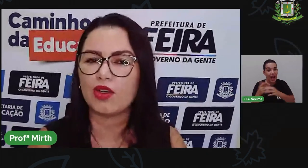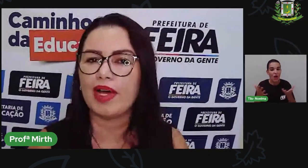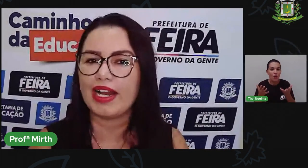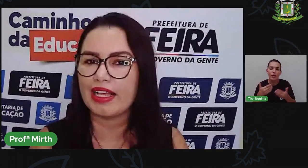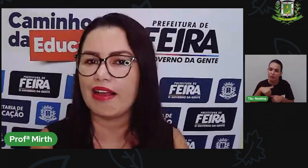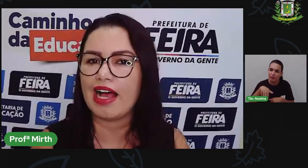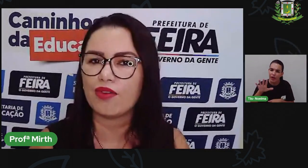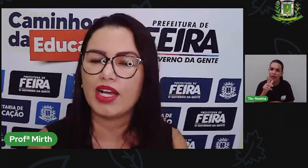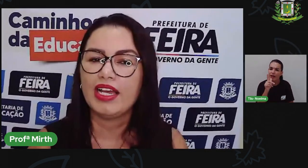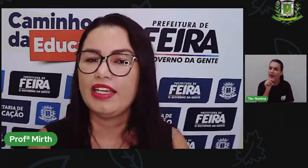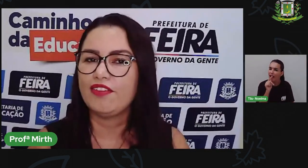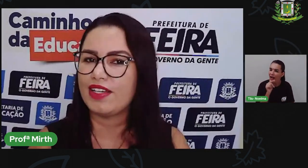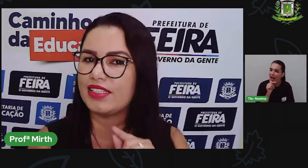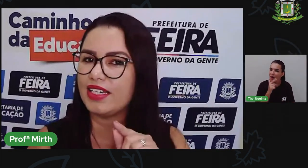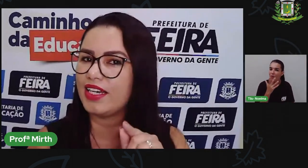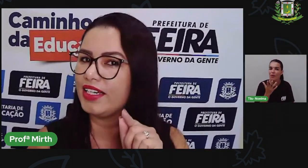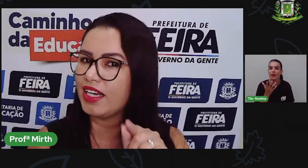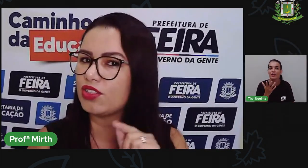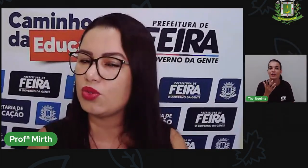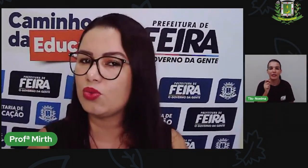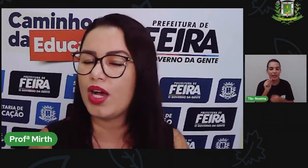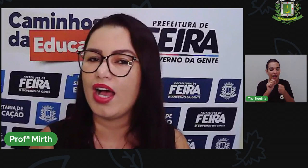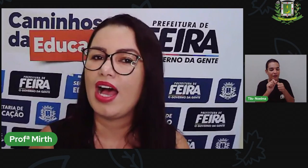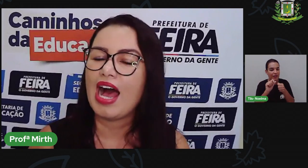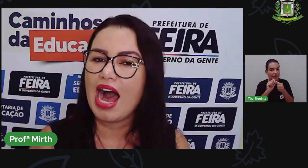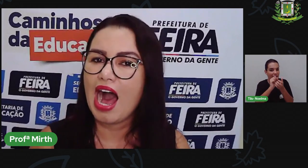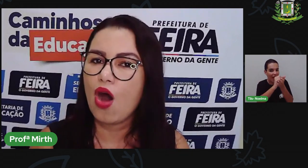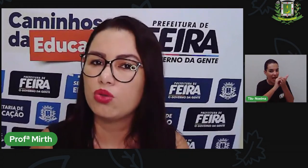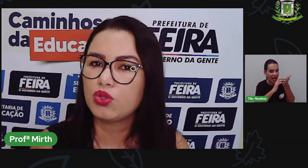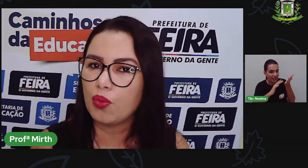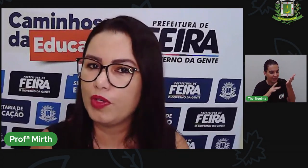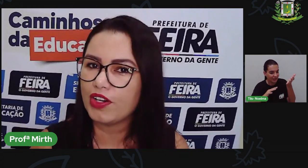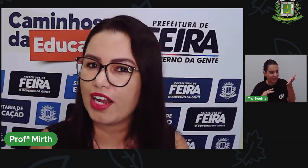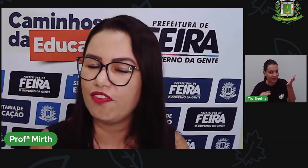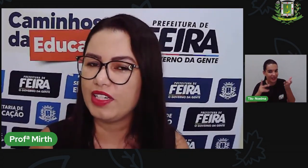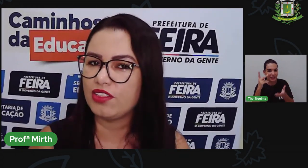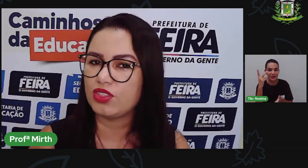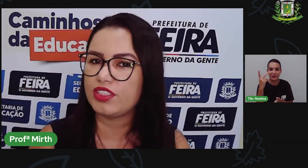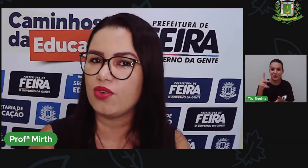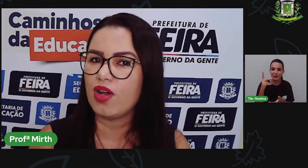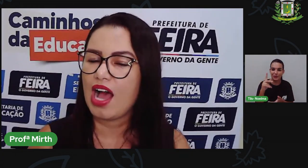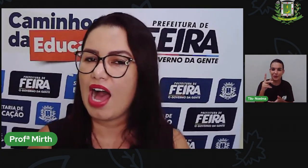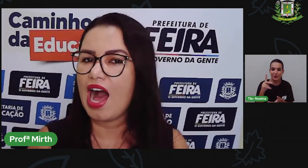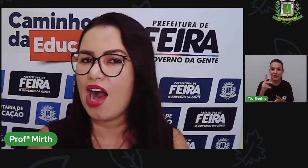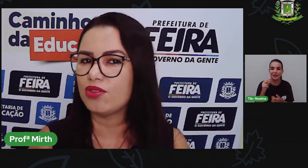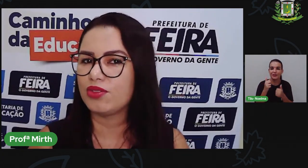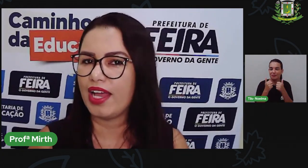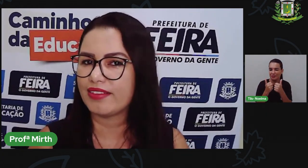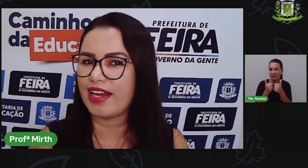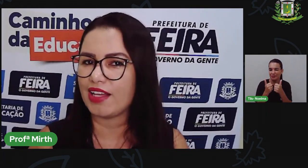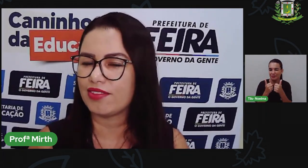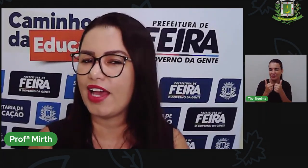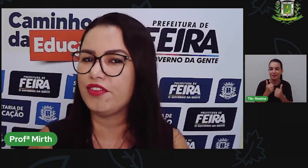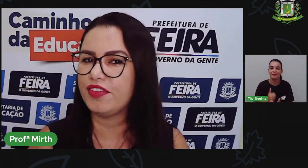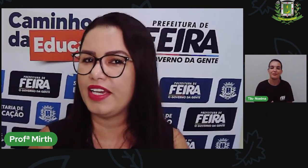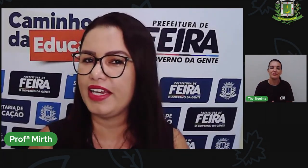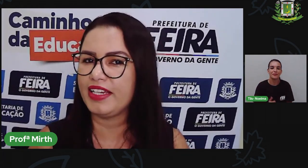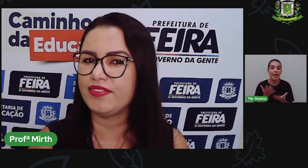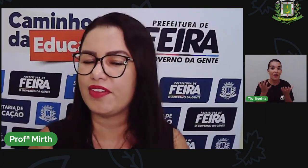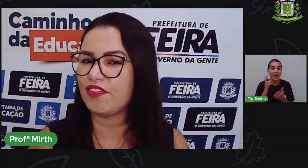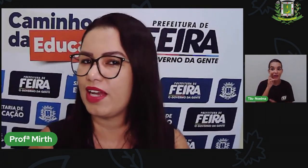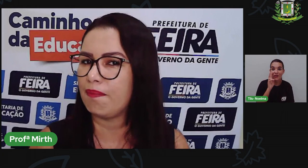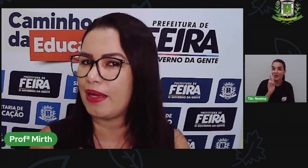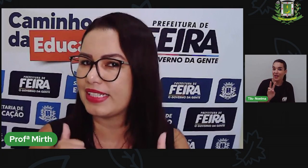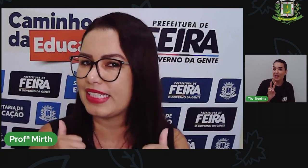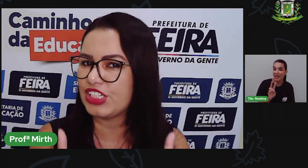tempinho pra tomar aquela água e fazer aí a sua autobiografia e o seu autorretrato. Quero ver,